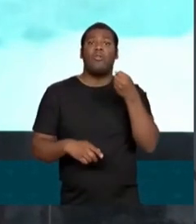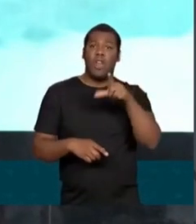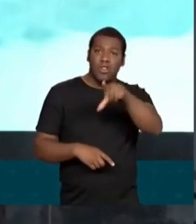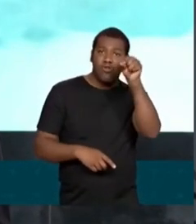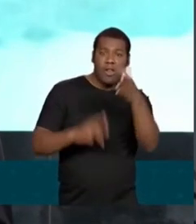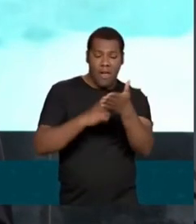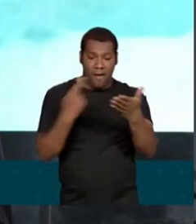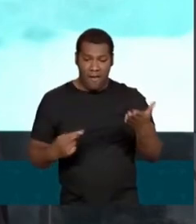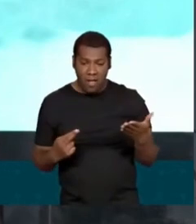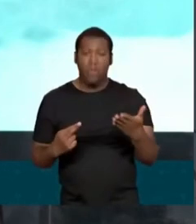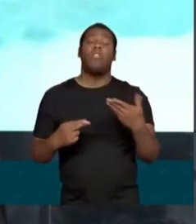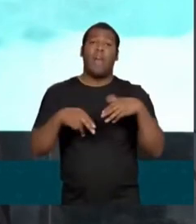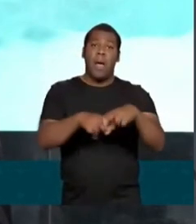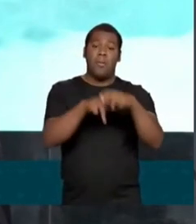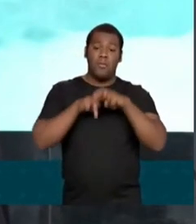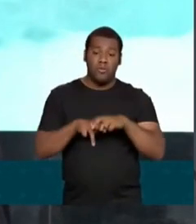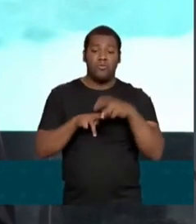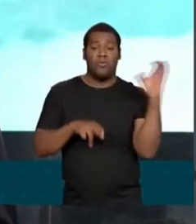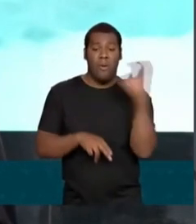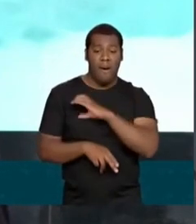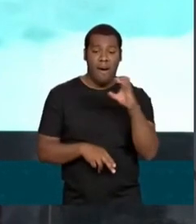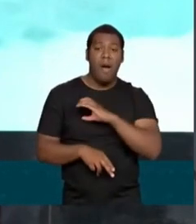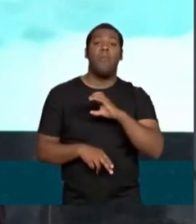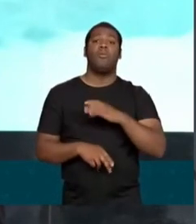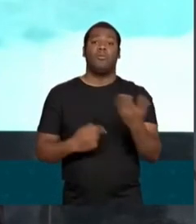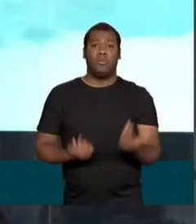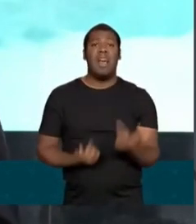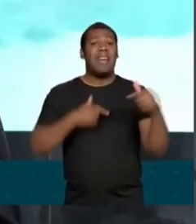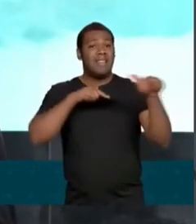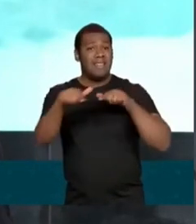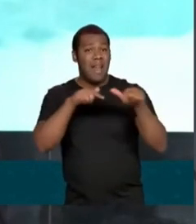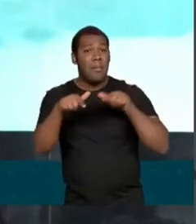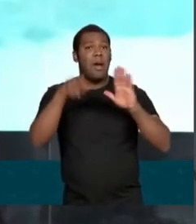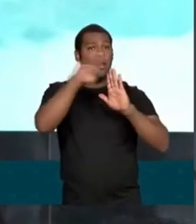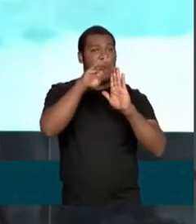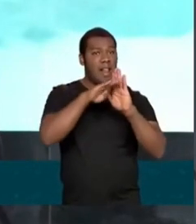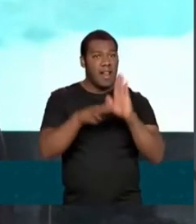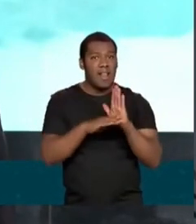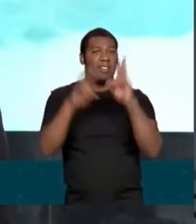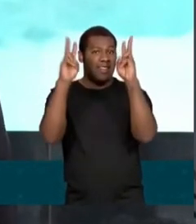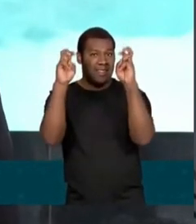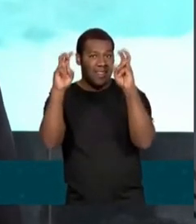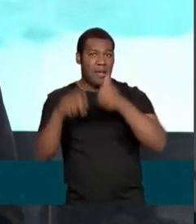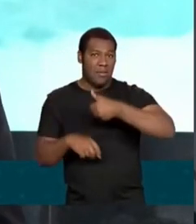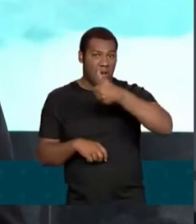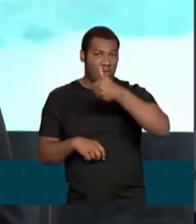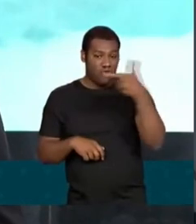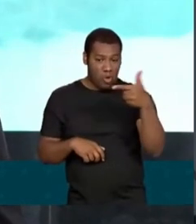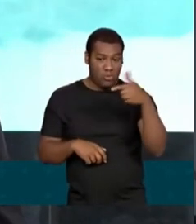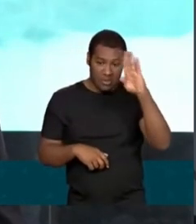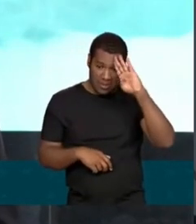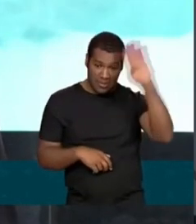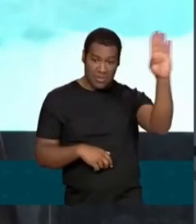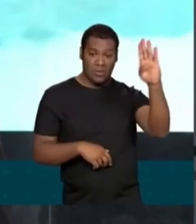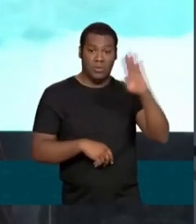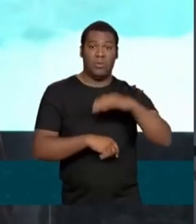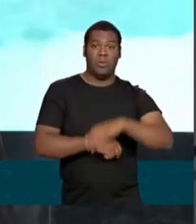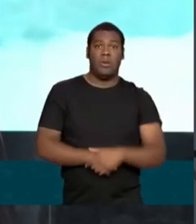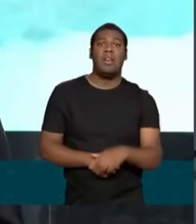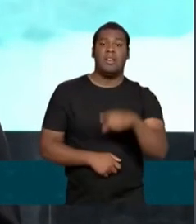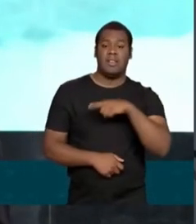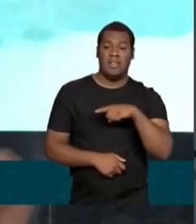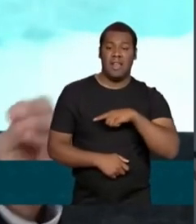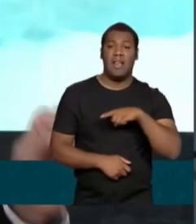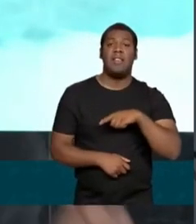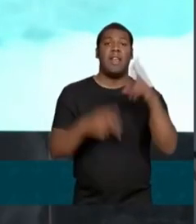rápido então com isso a gente trabalha os 12 temas com prioritários Vamos trabalhar para aprovação do contra os